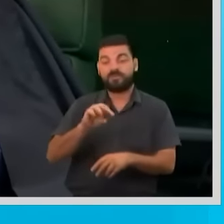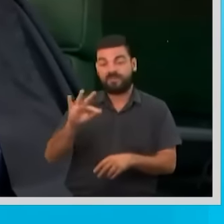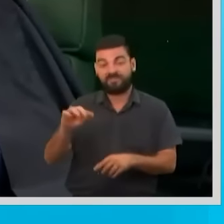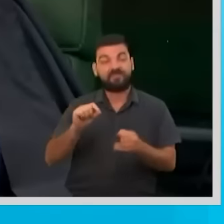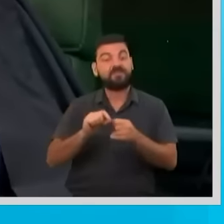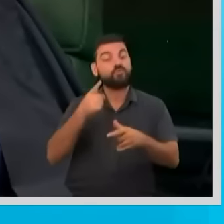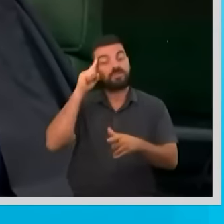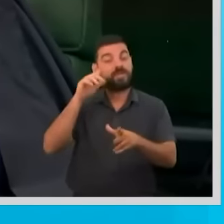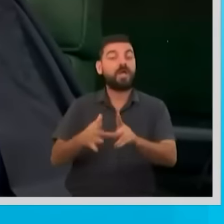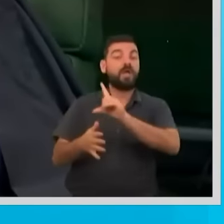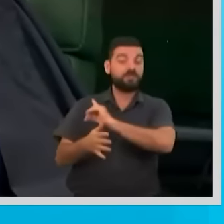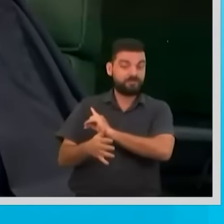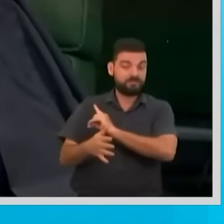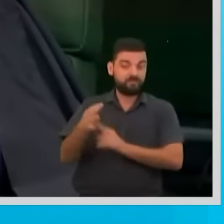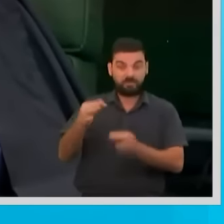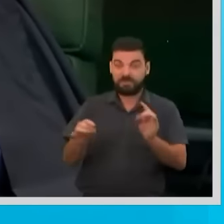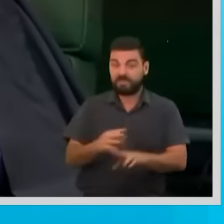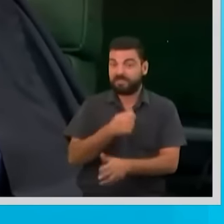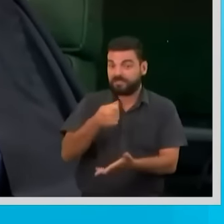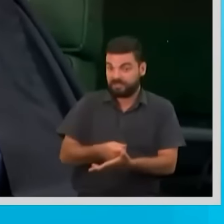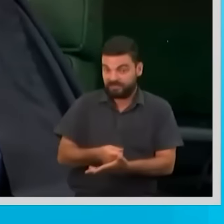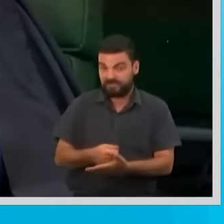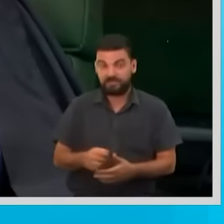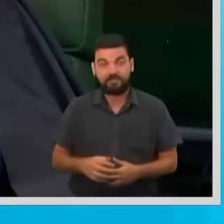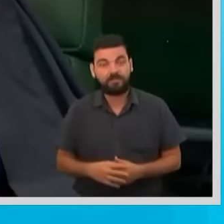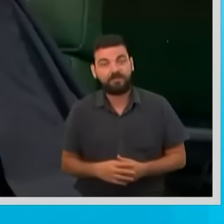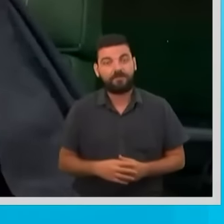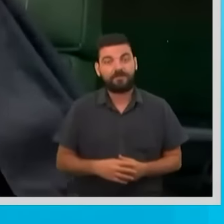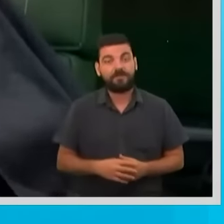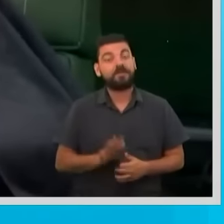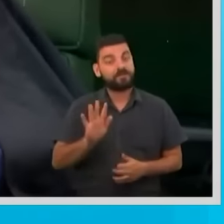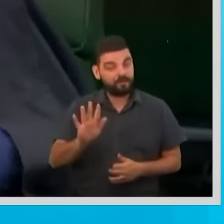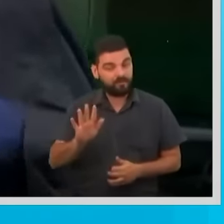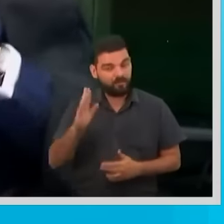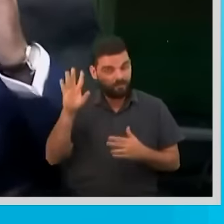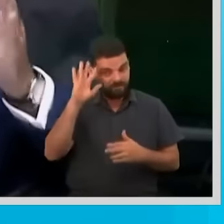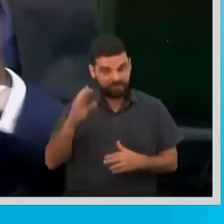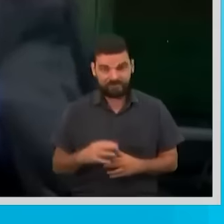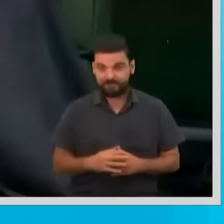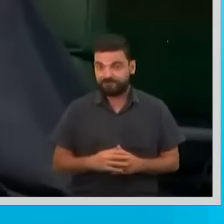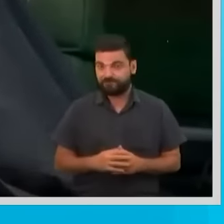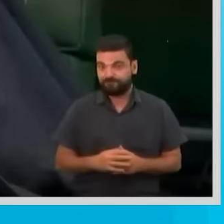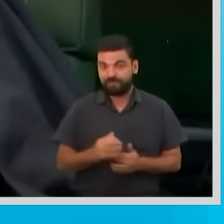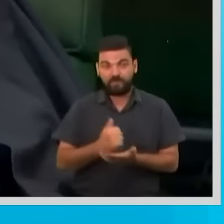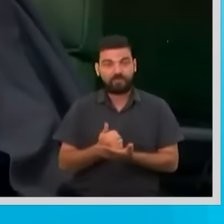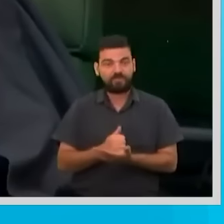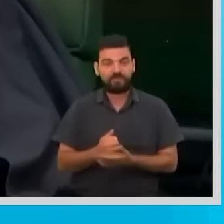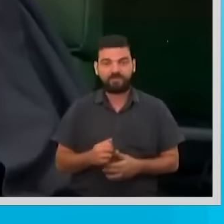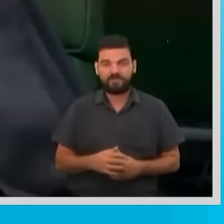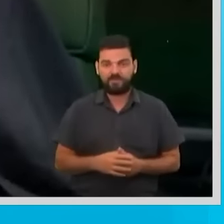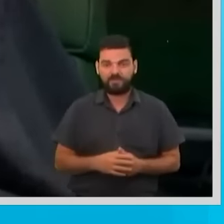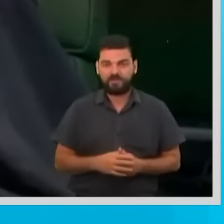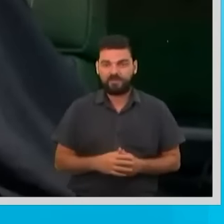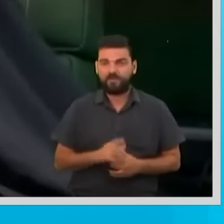e Qual a consequência para a eu acho que a gente tem aqui que pensar no equilíbrio da Sanção e do prejuízo